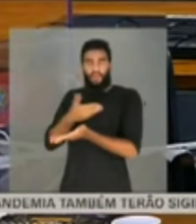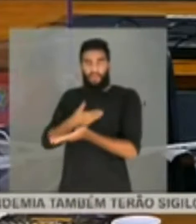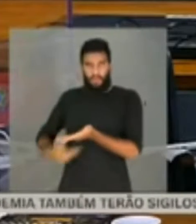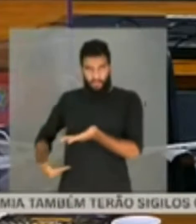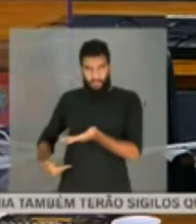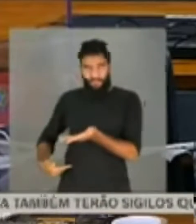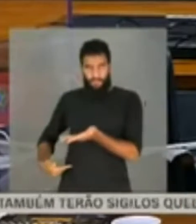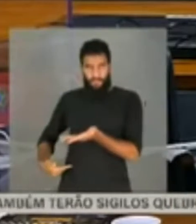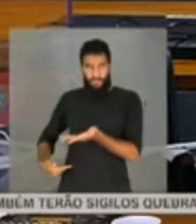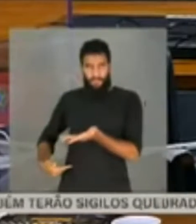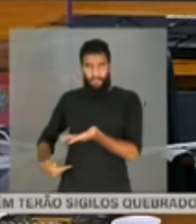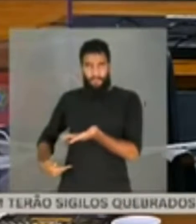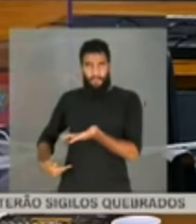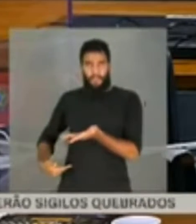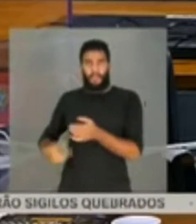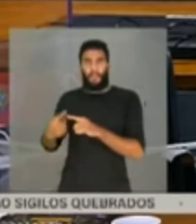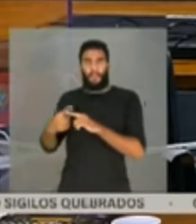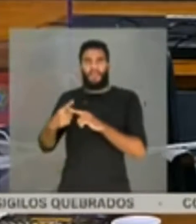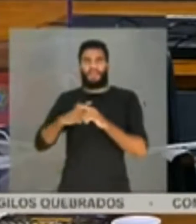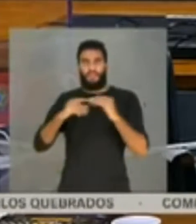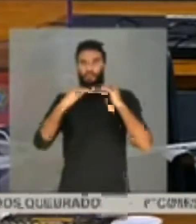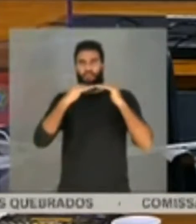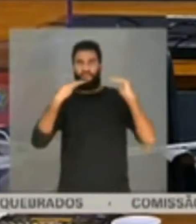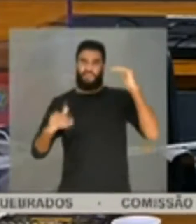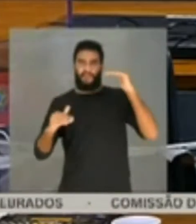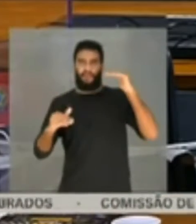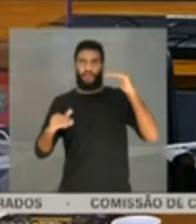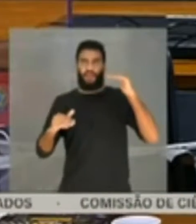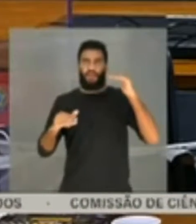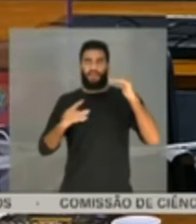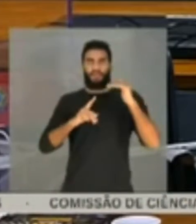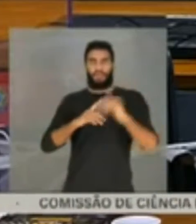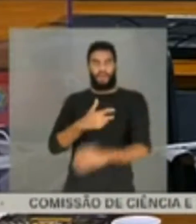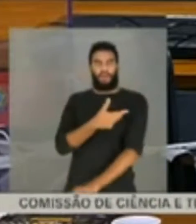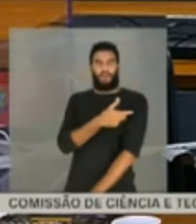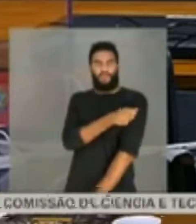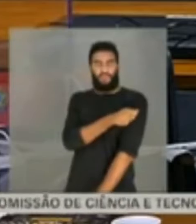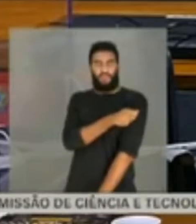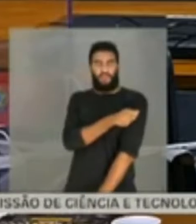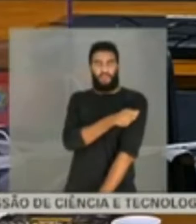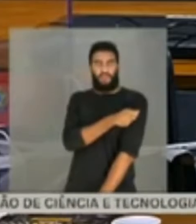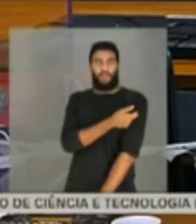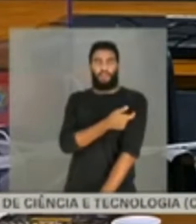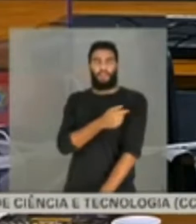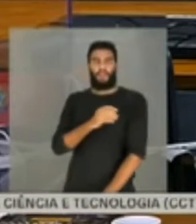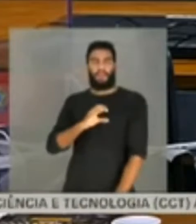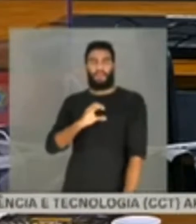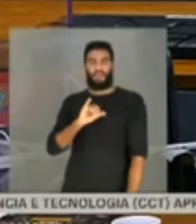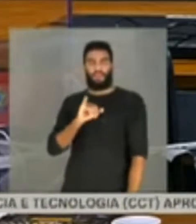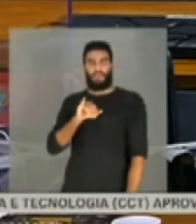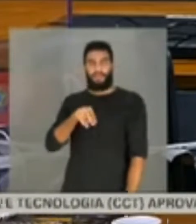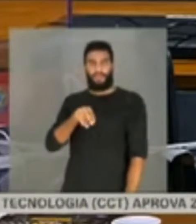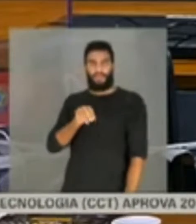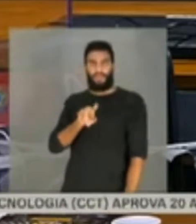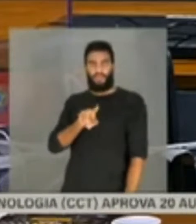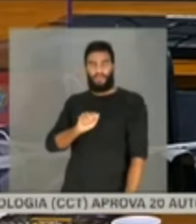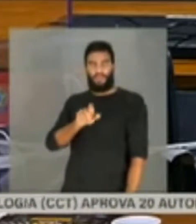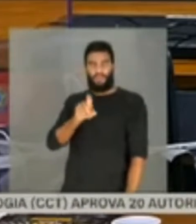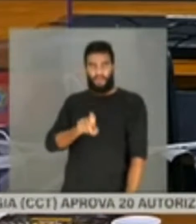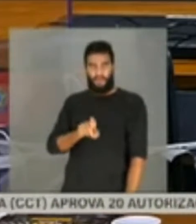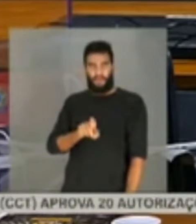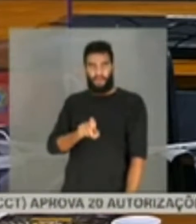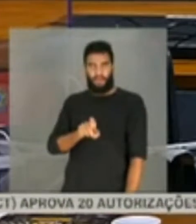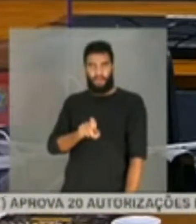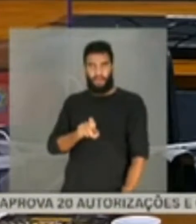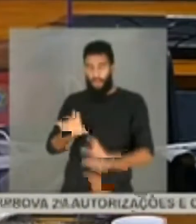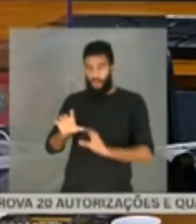ofertadas ao governo federal diante da discrepância da oferta de dose de vacina pela Sinovac